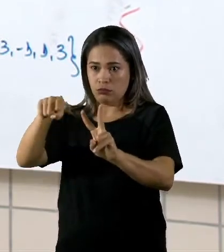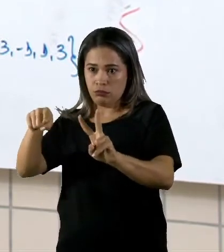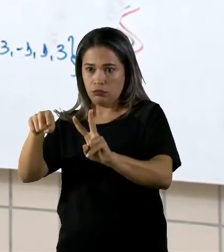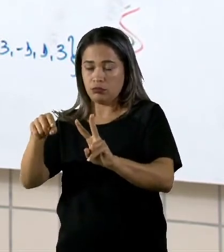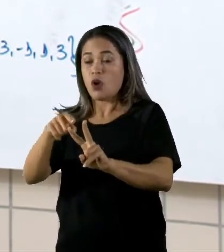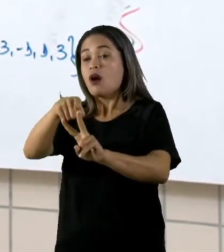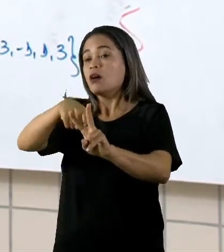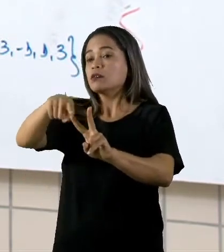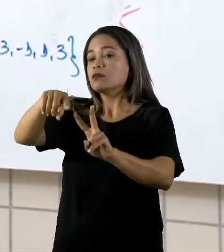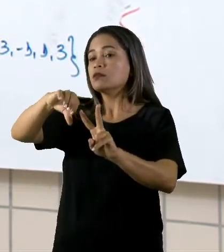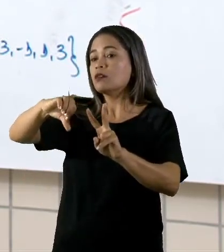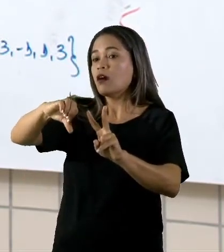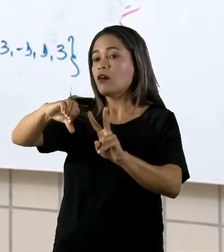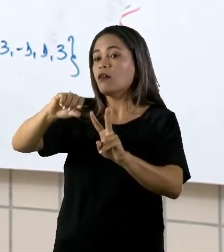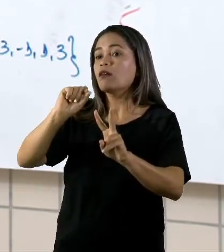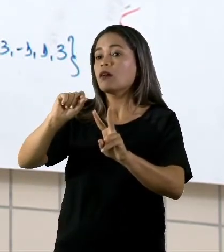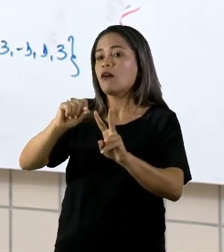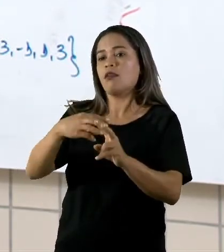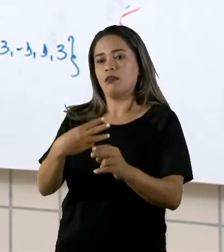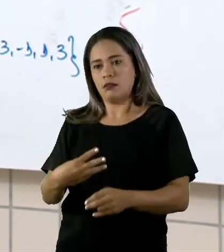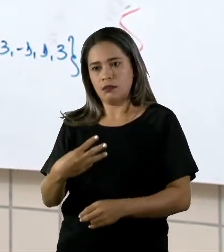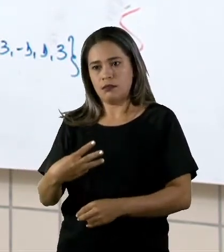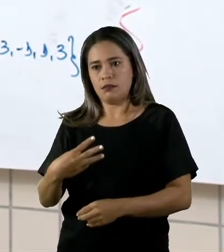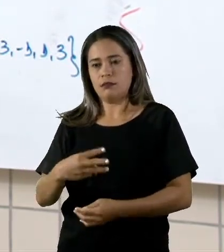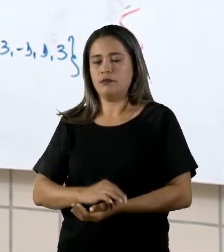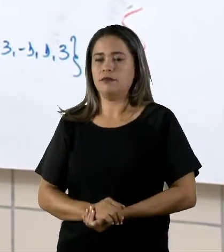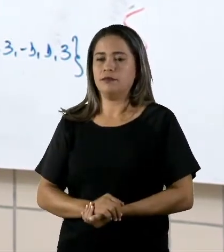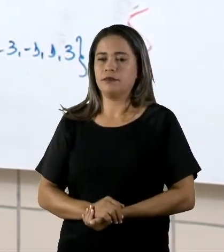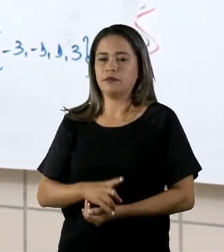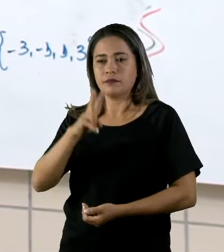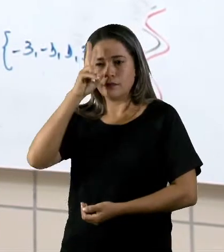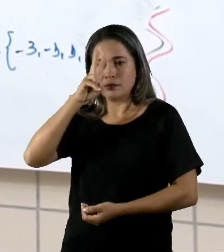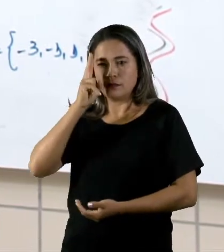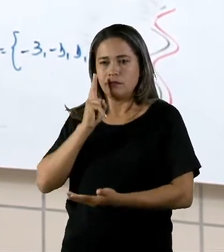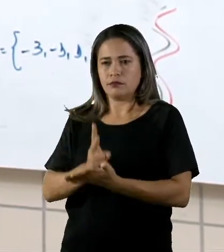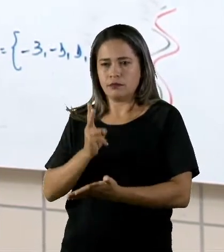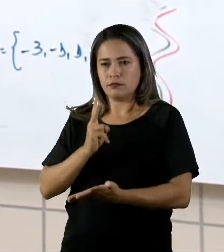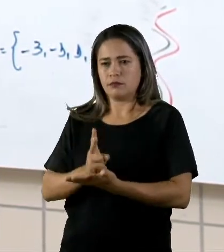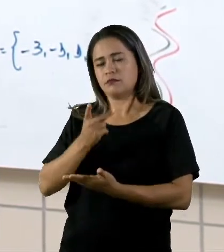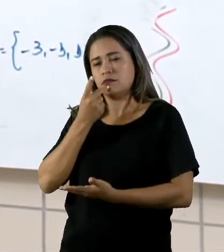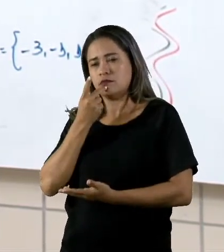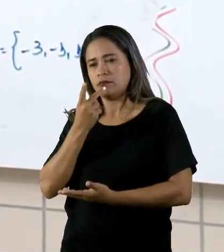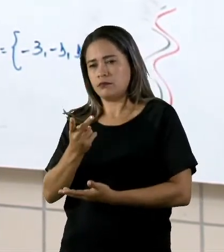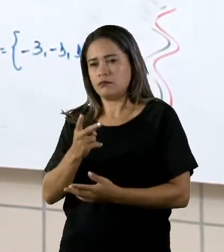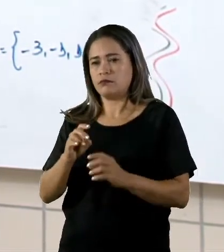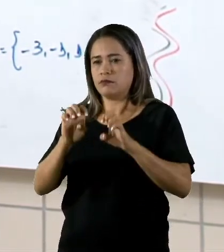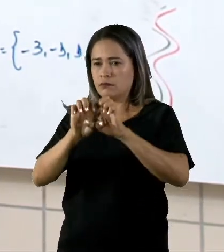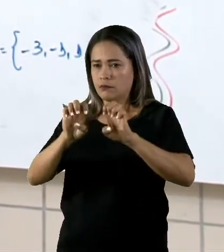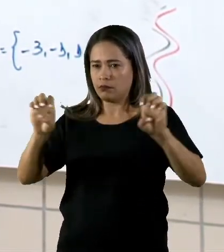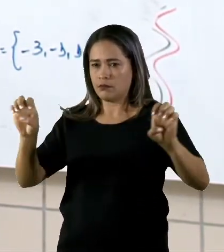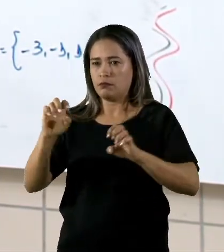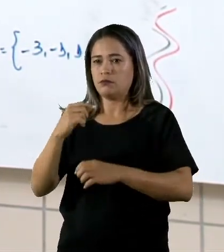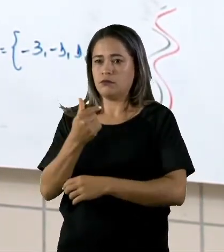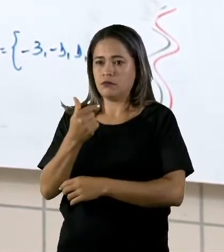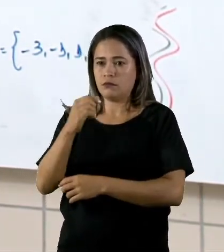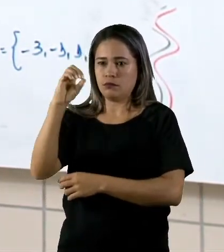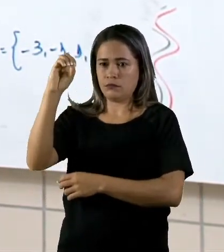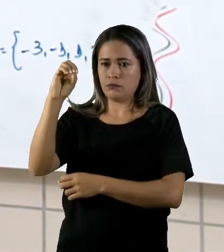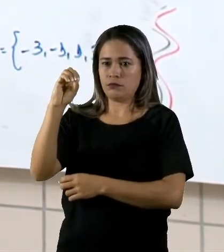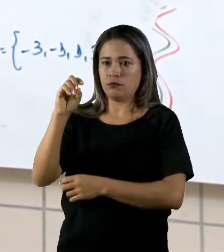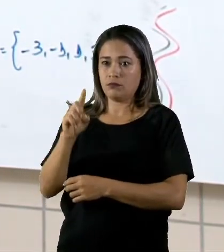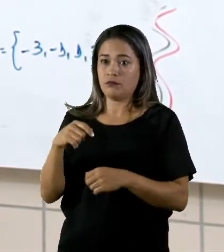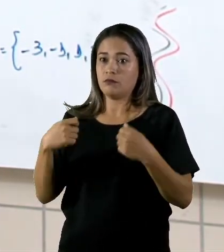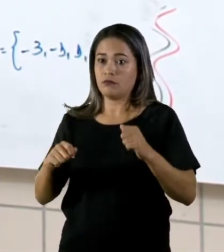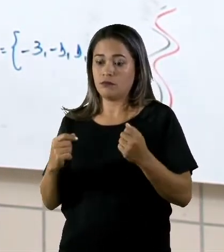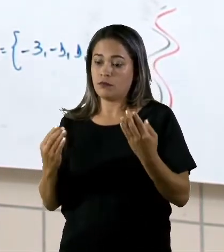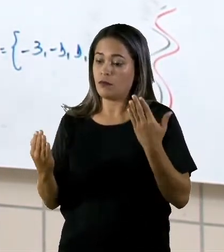9, 3. Lembrando que toda vez que se fala de uma equação do segundo grau, você tem duas possibilidades